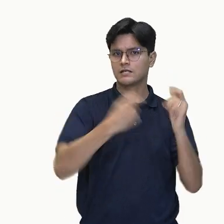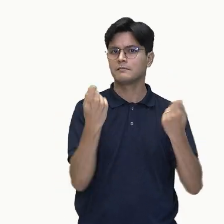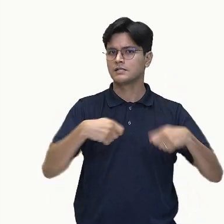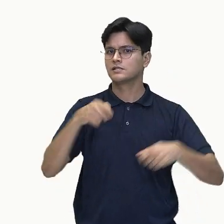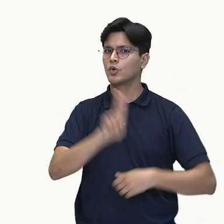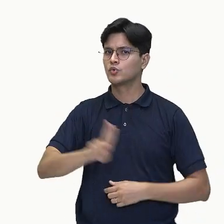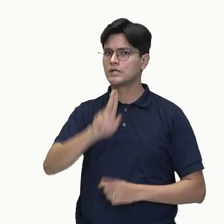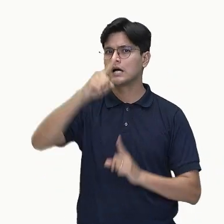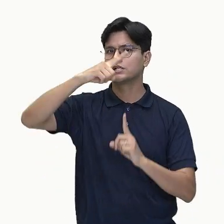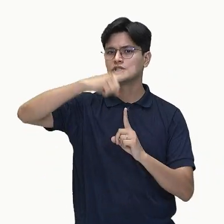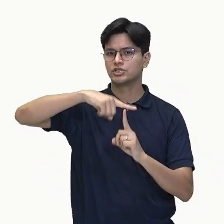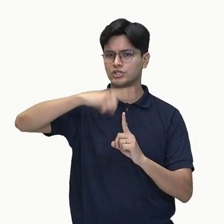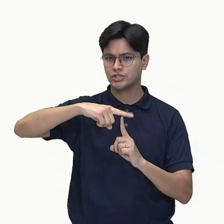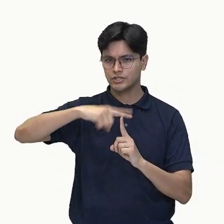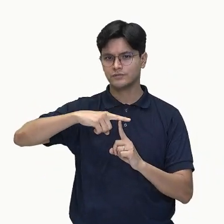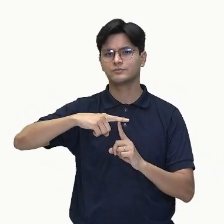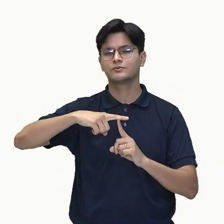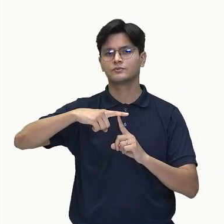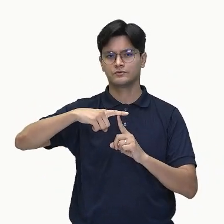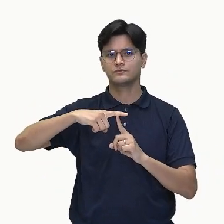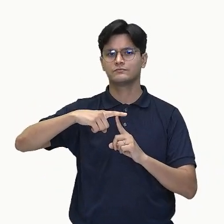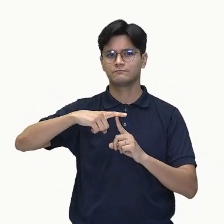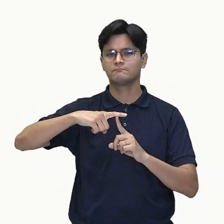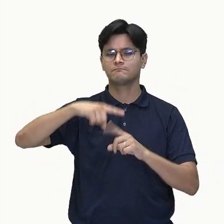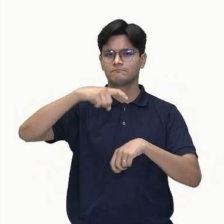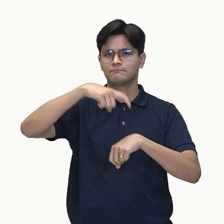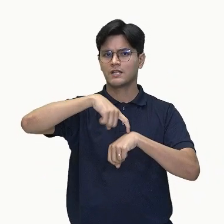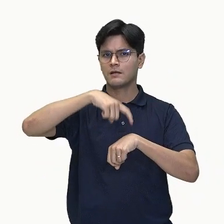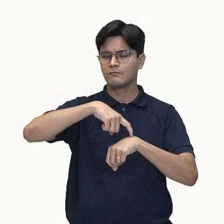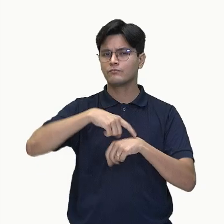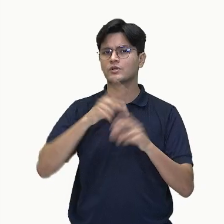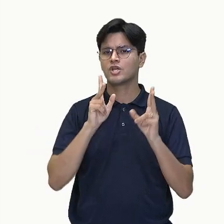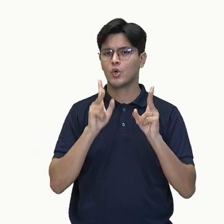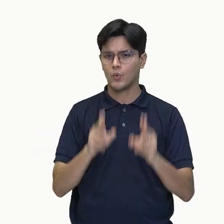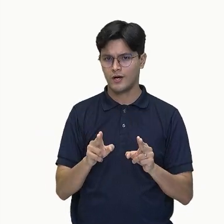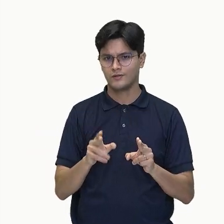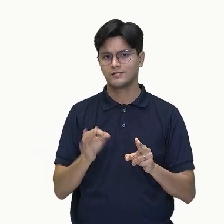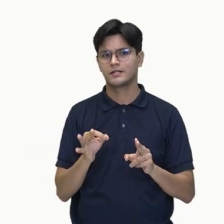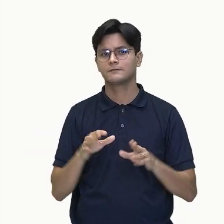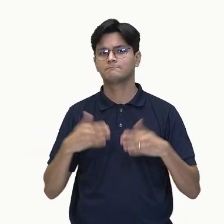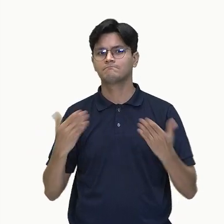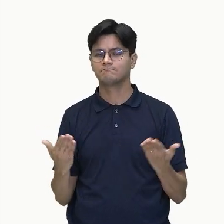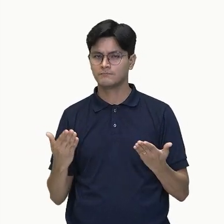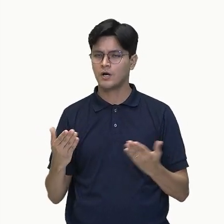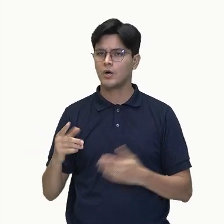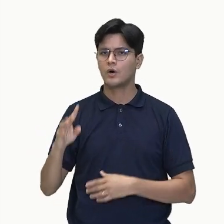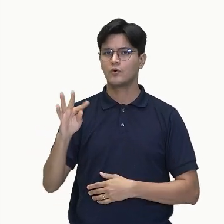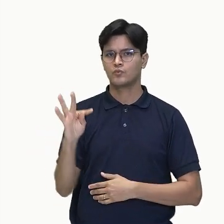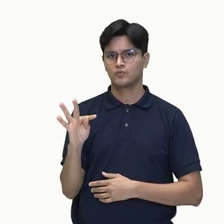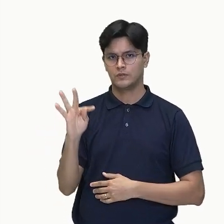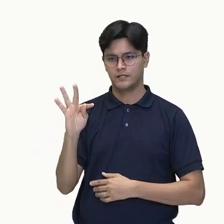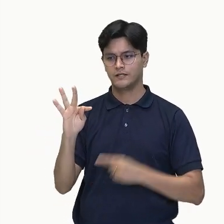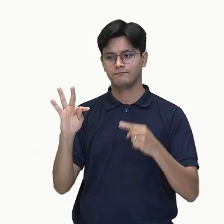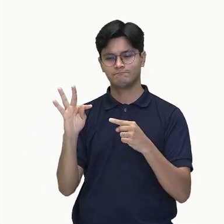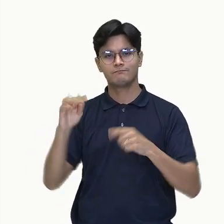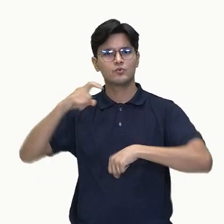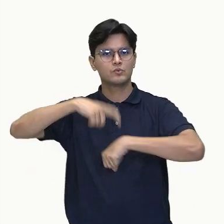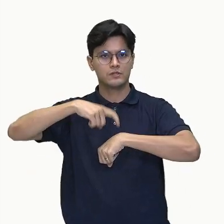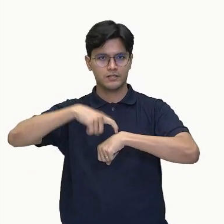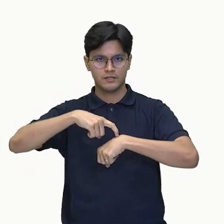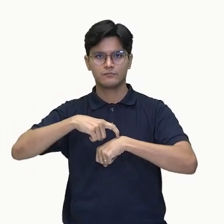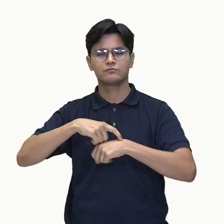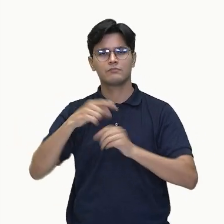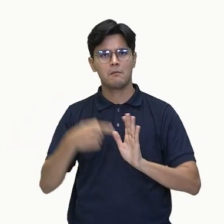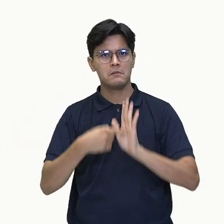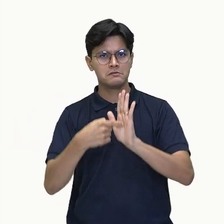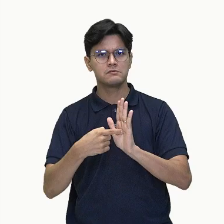isso está acontecendo aqui, reparem. A taxa está sendo dada em anos e o tempo também está sendo dado em anos.